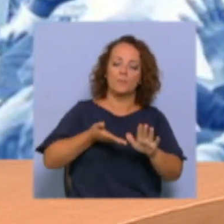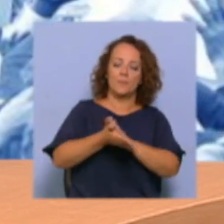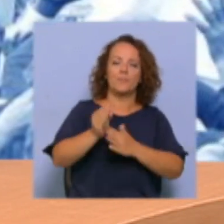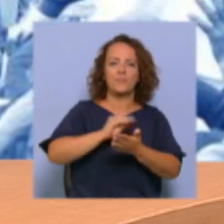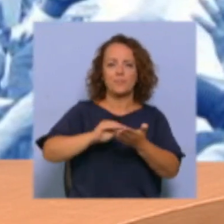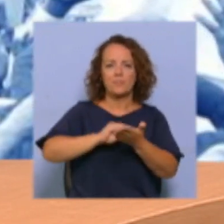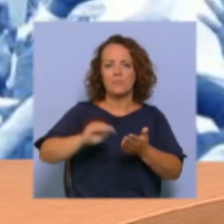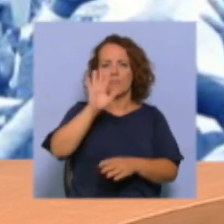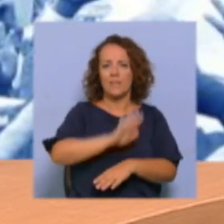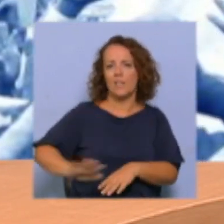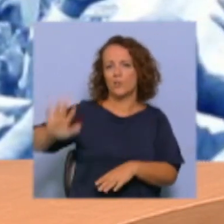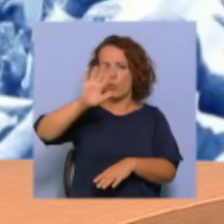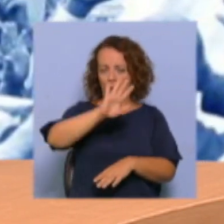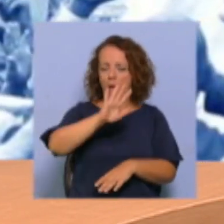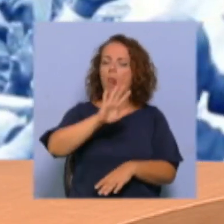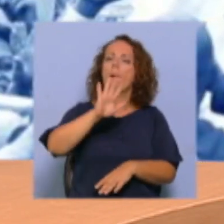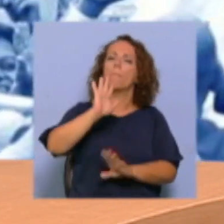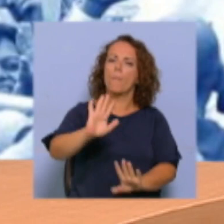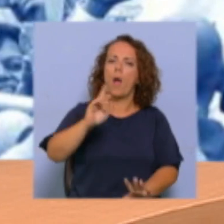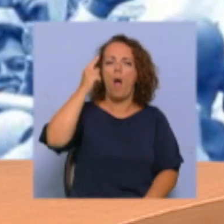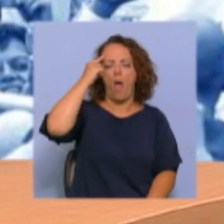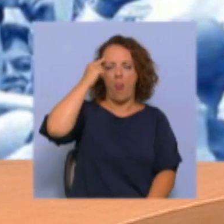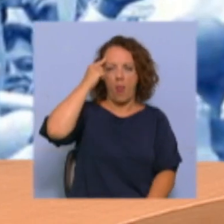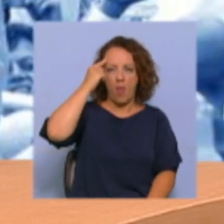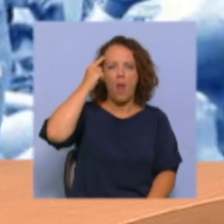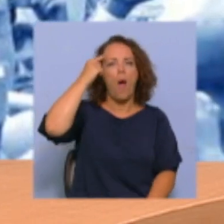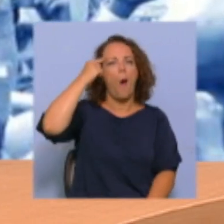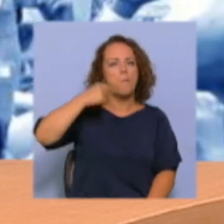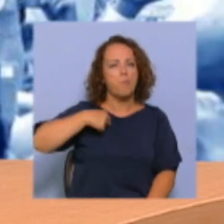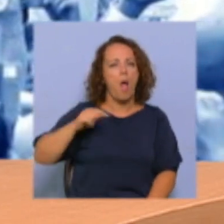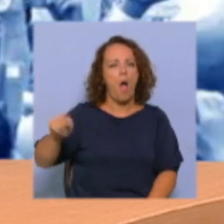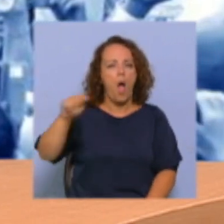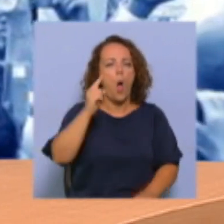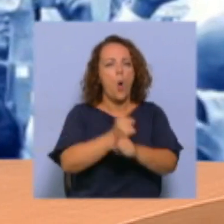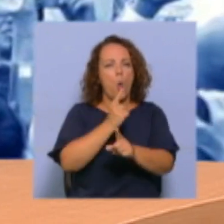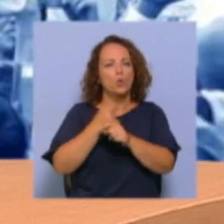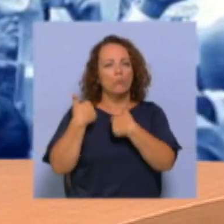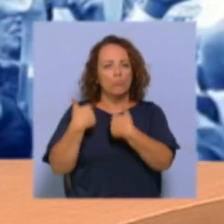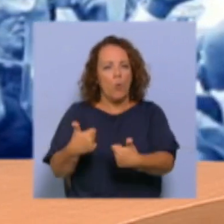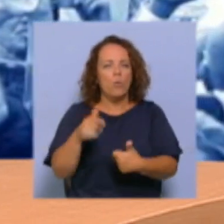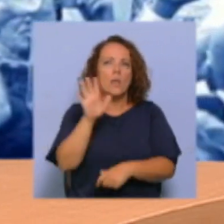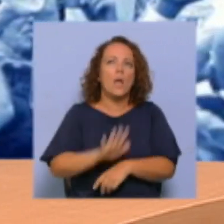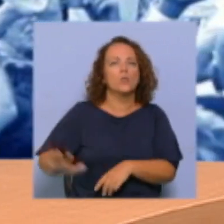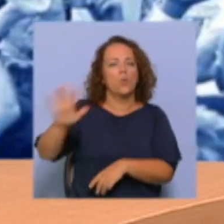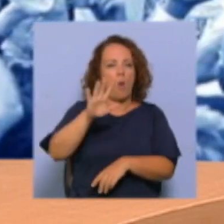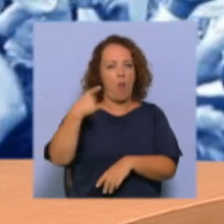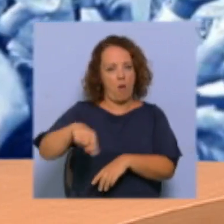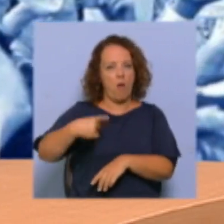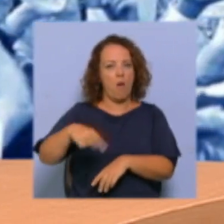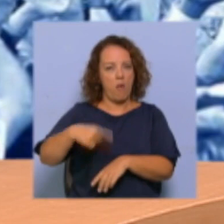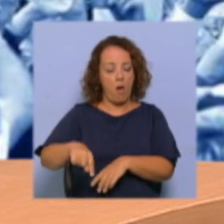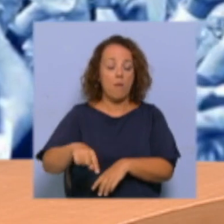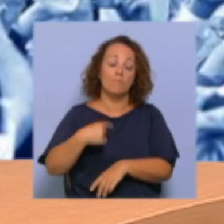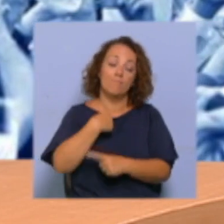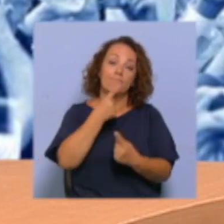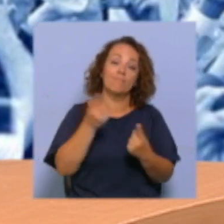Secretariado Nacional, eu sempre estive convicta de que já se fazia muita coisa e muito bem feita a nível nacional. E vou